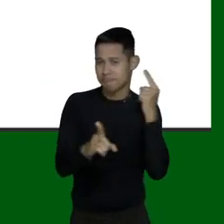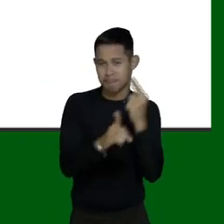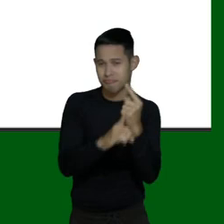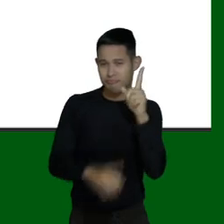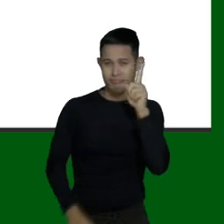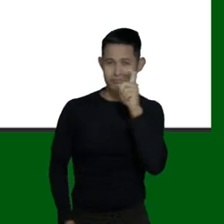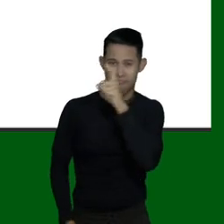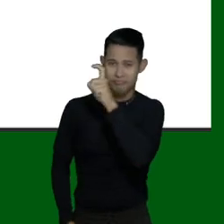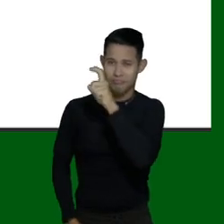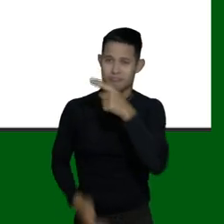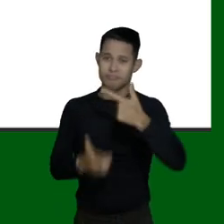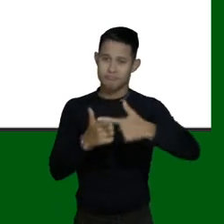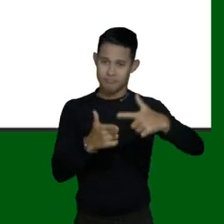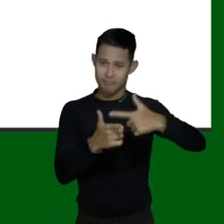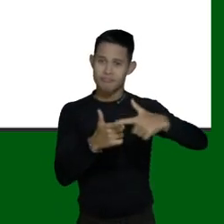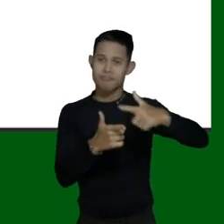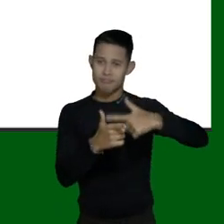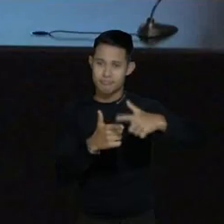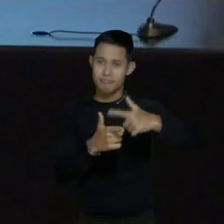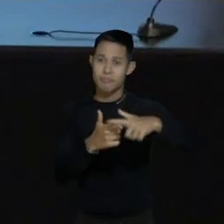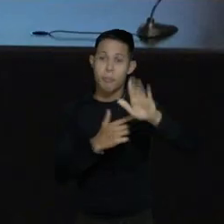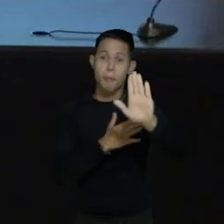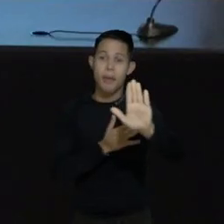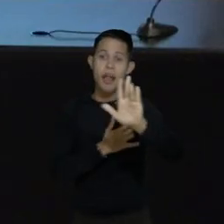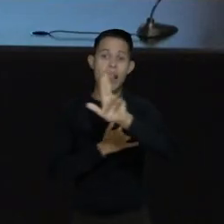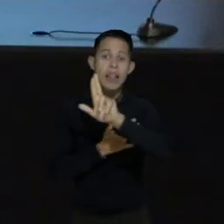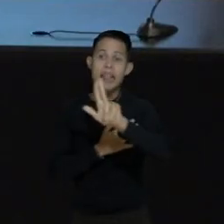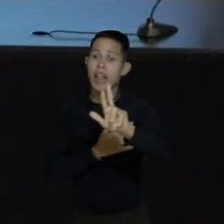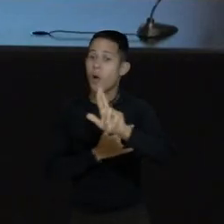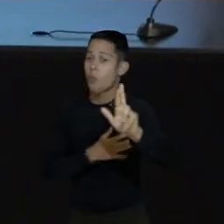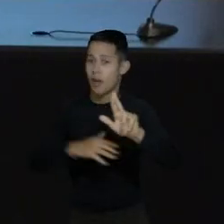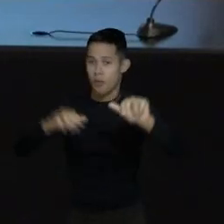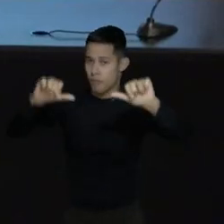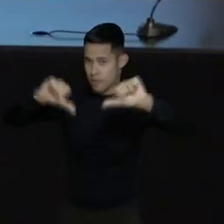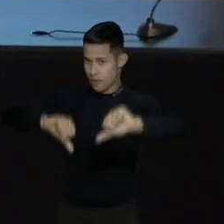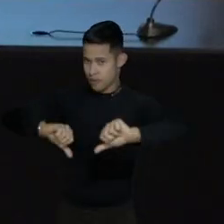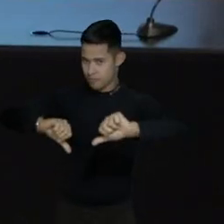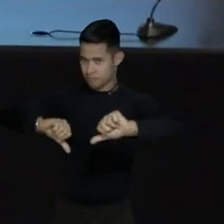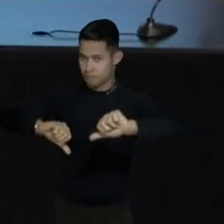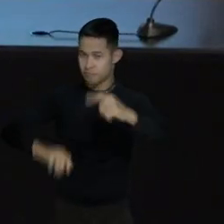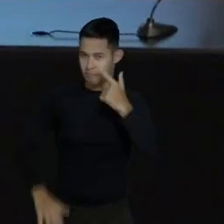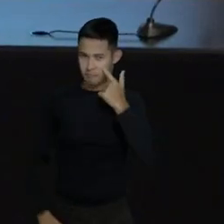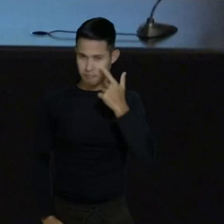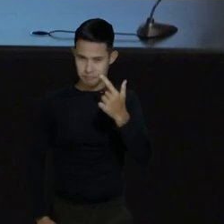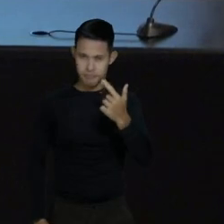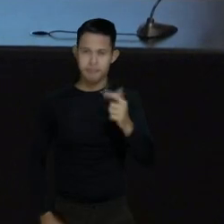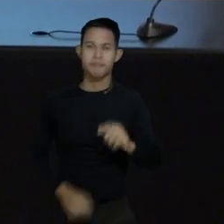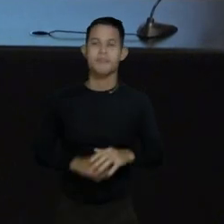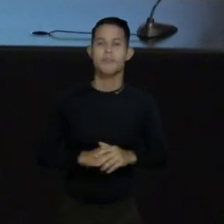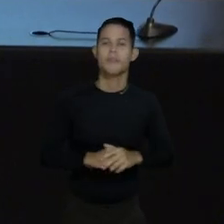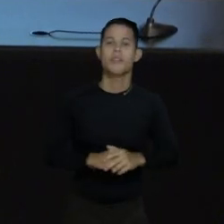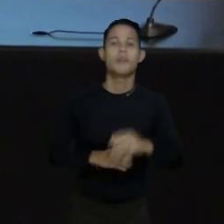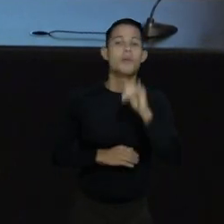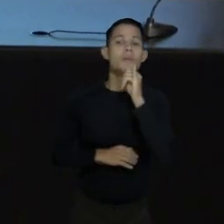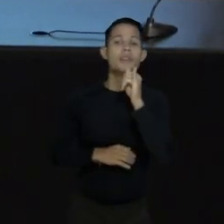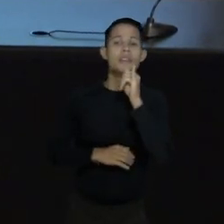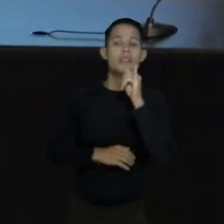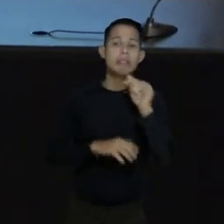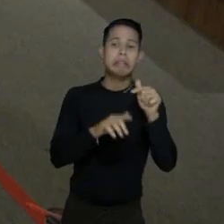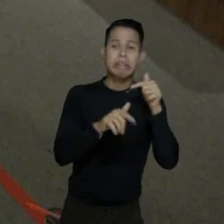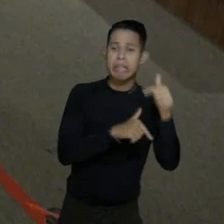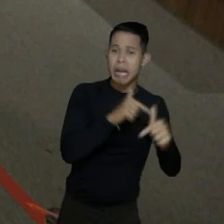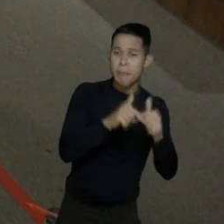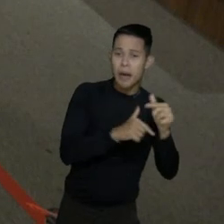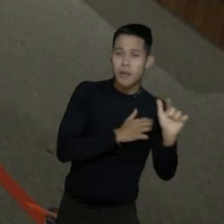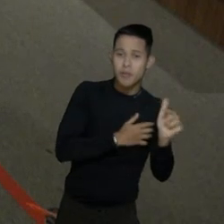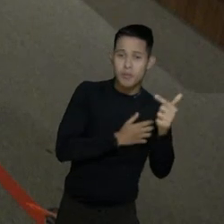ruim Mas essa não é a pior de todas do subemprego pra gente ir pra criminalidade é um